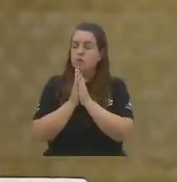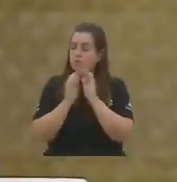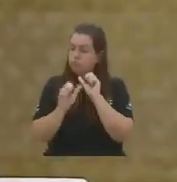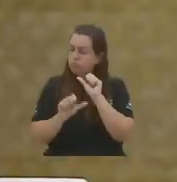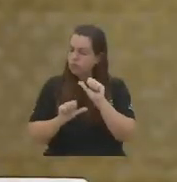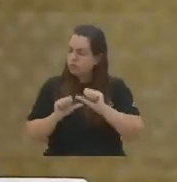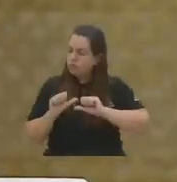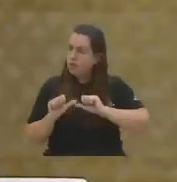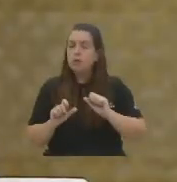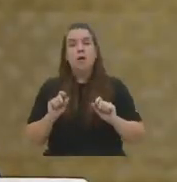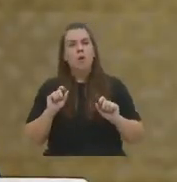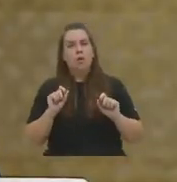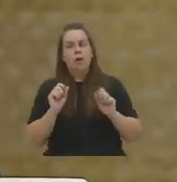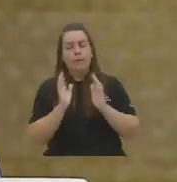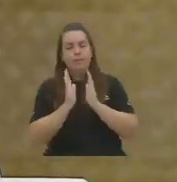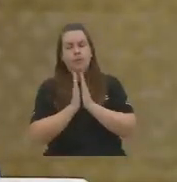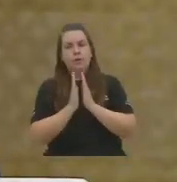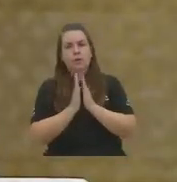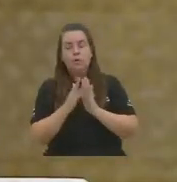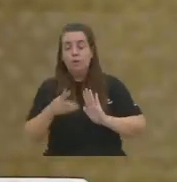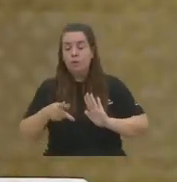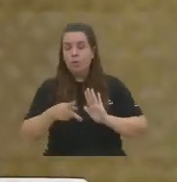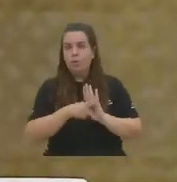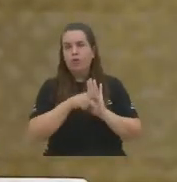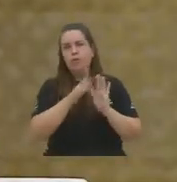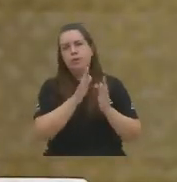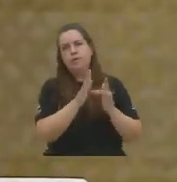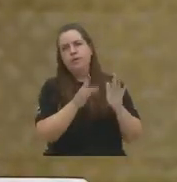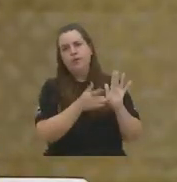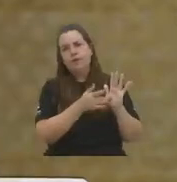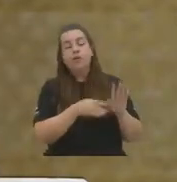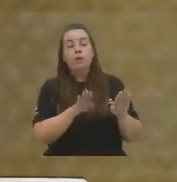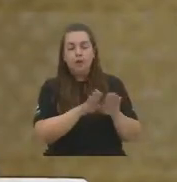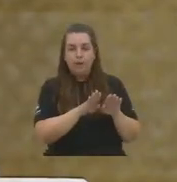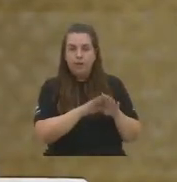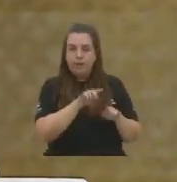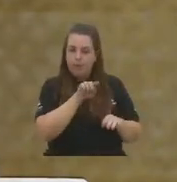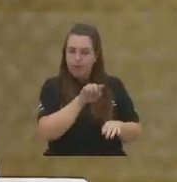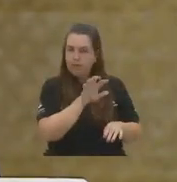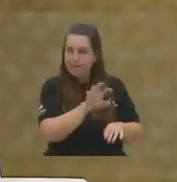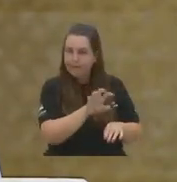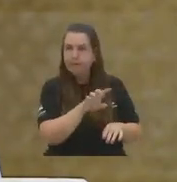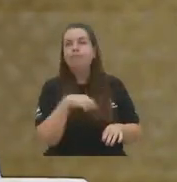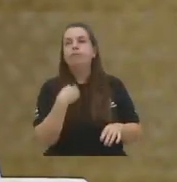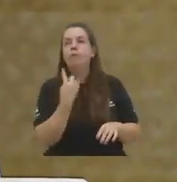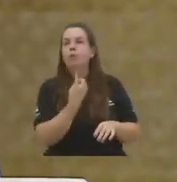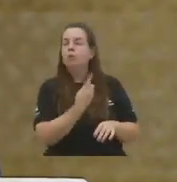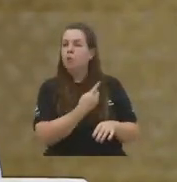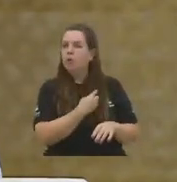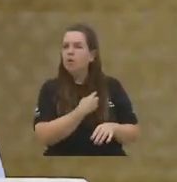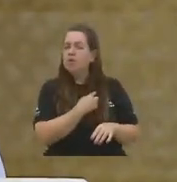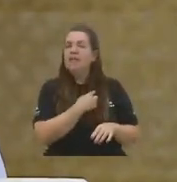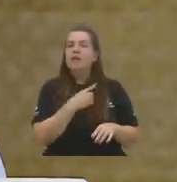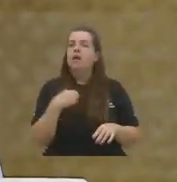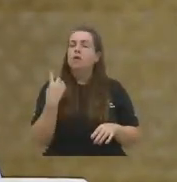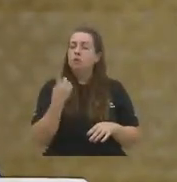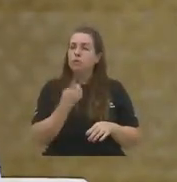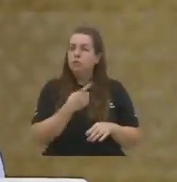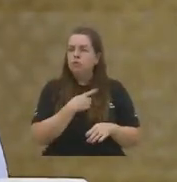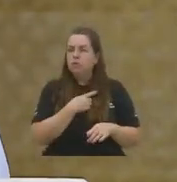tornem orações do próprio Cristo. E assim, se nós nos